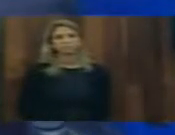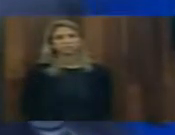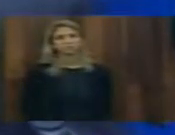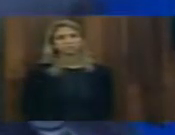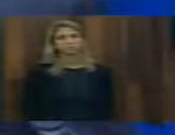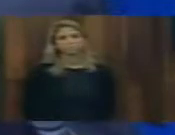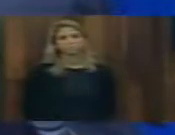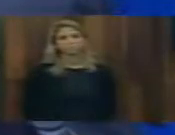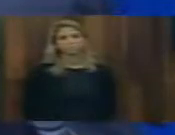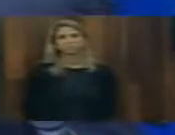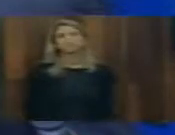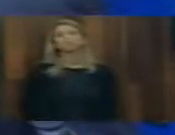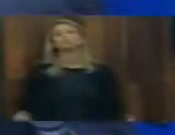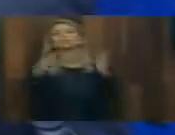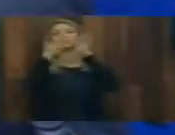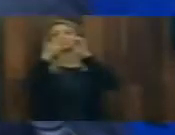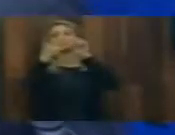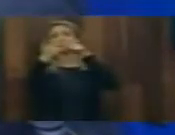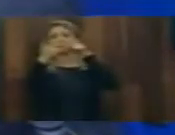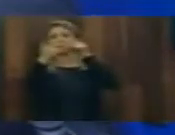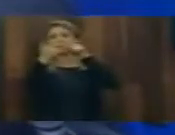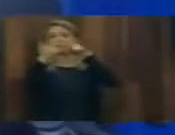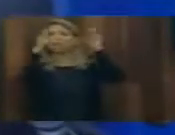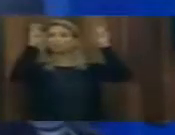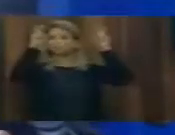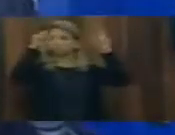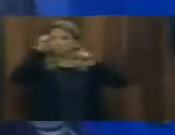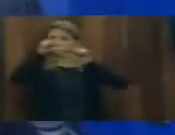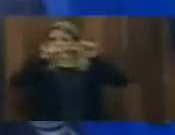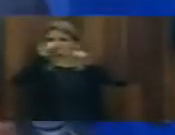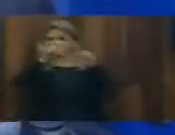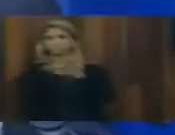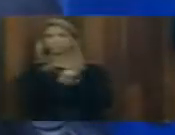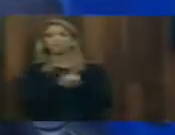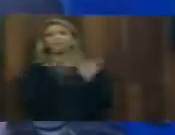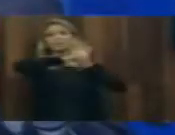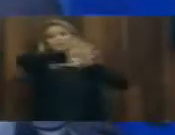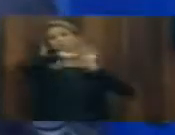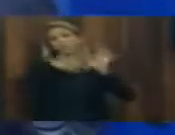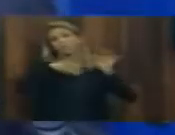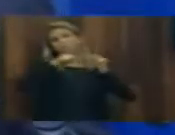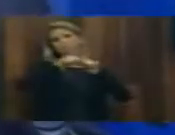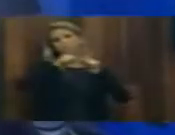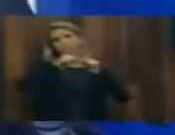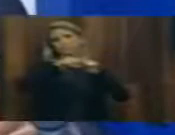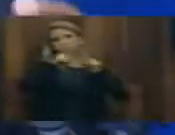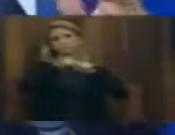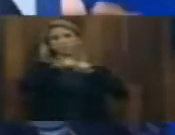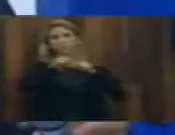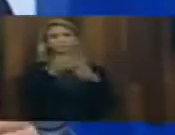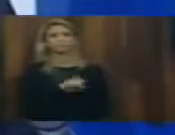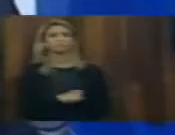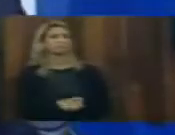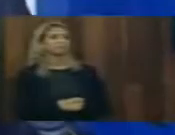O segundo ponto é uma indicação, Adeir. E é bacana, eu estava falando aqui desse compromisso que a gente tem que estar